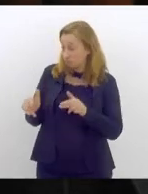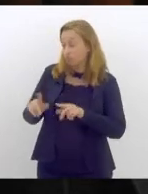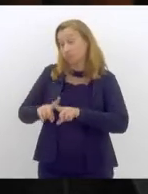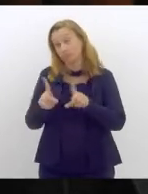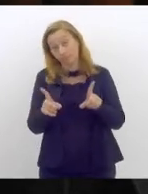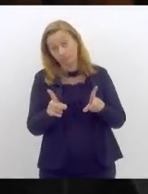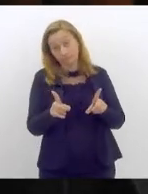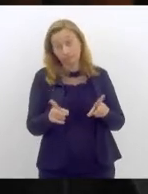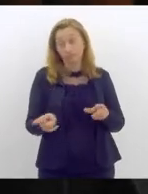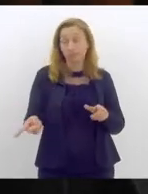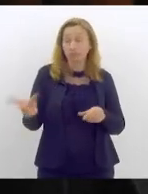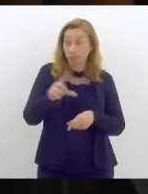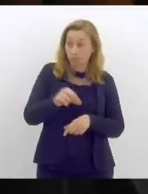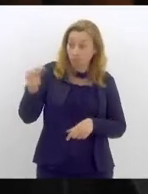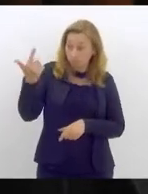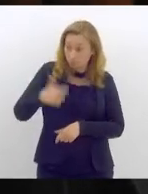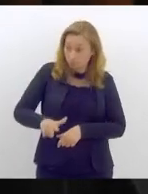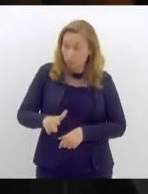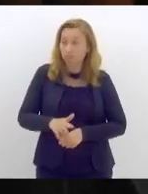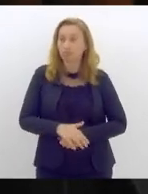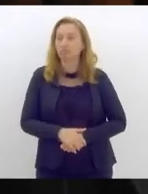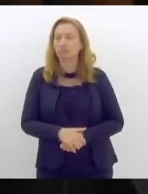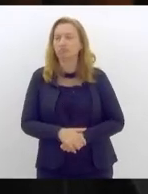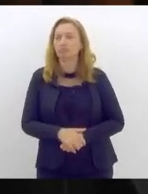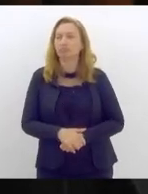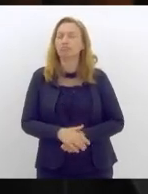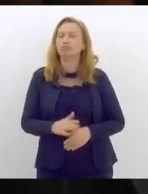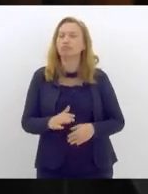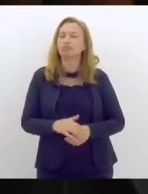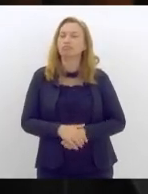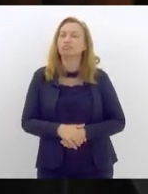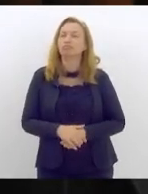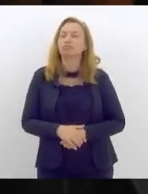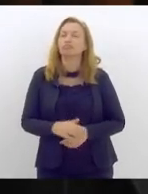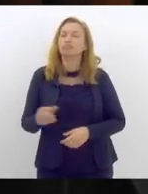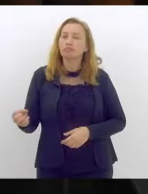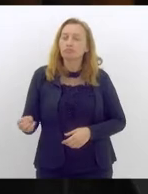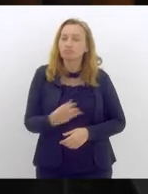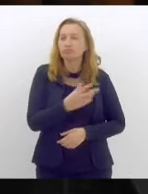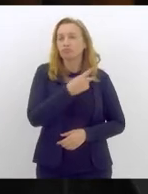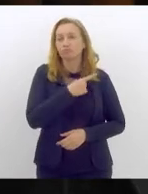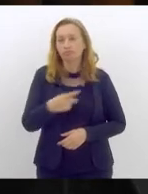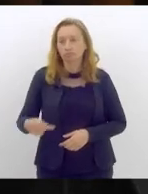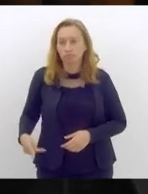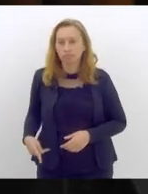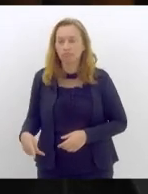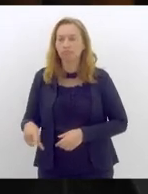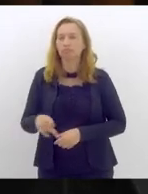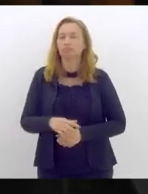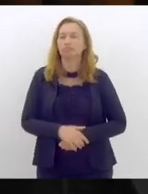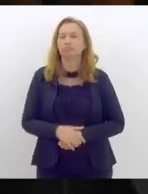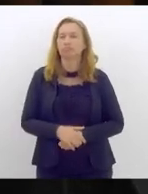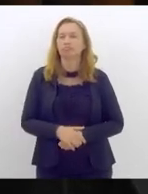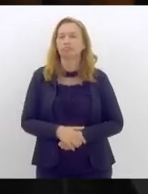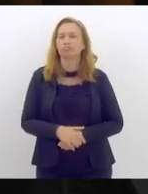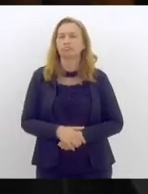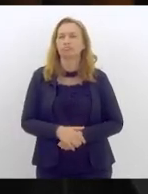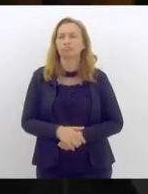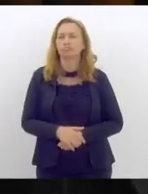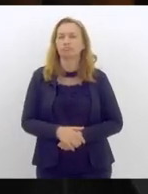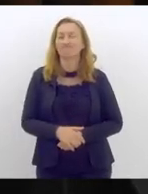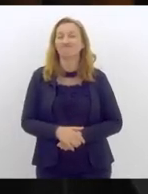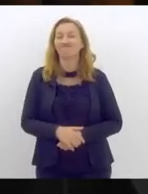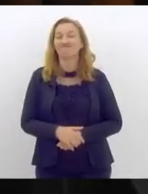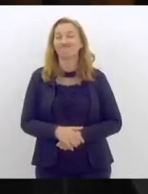foi reeleito elegeremos um novo presidente da república e